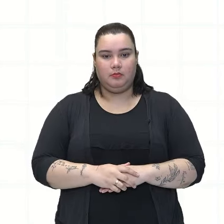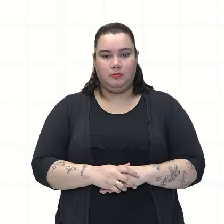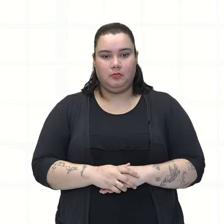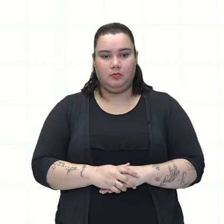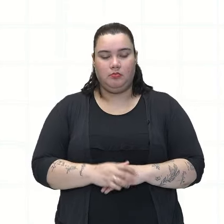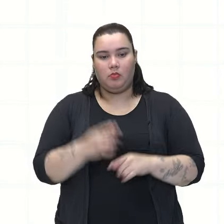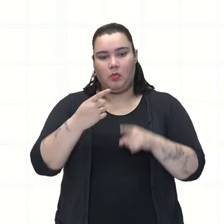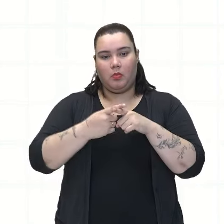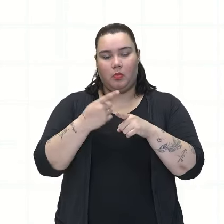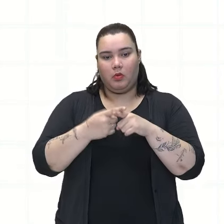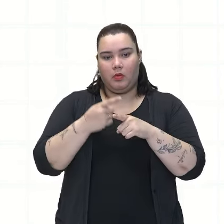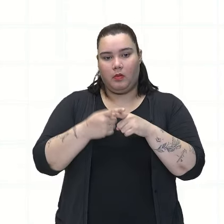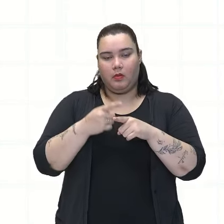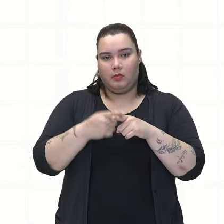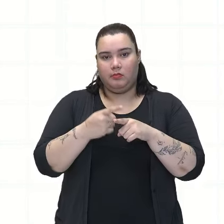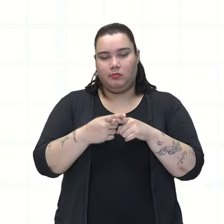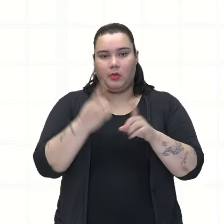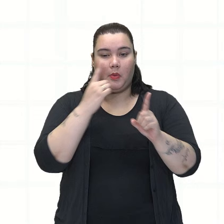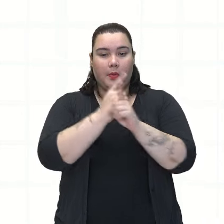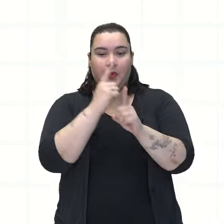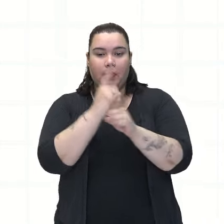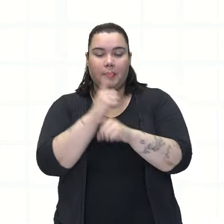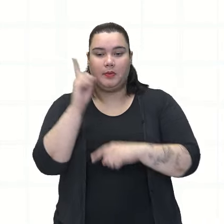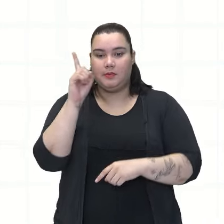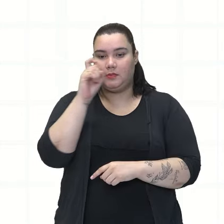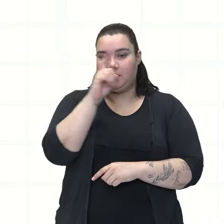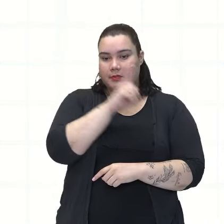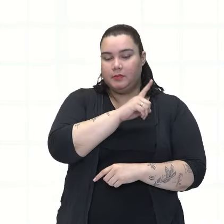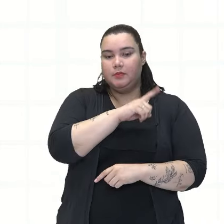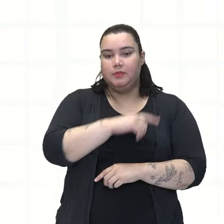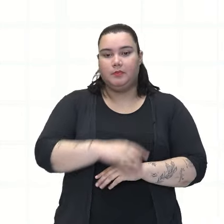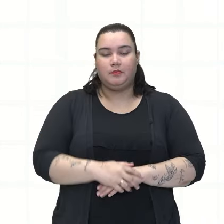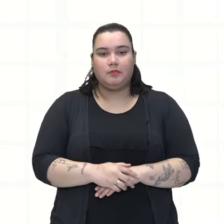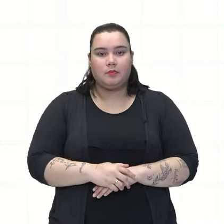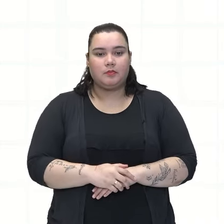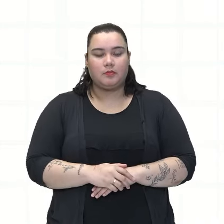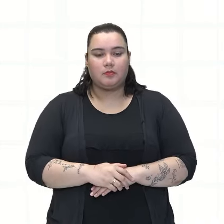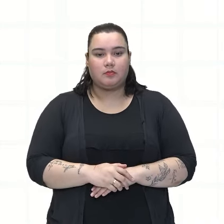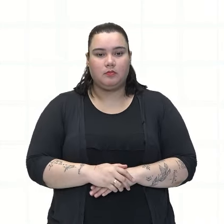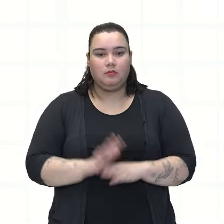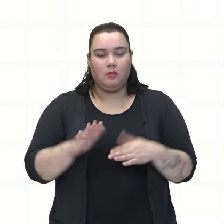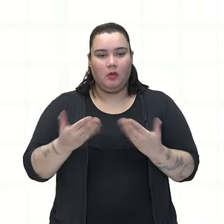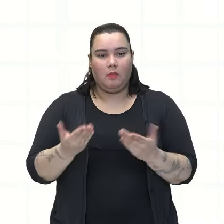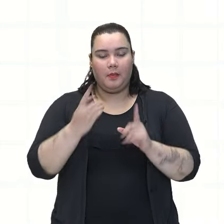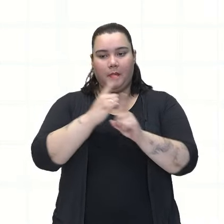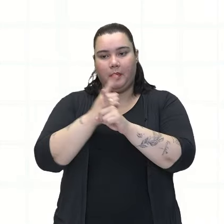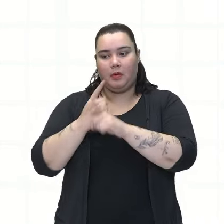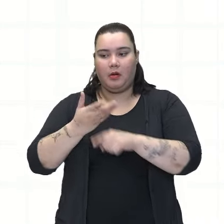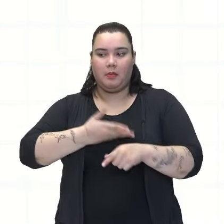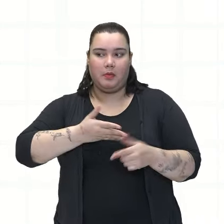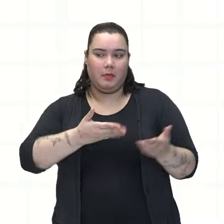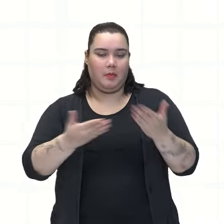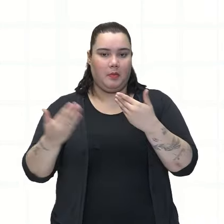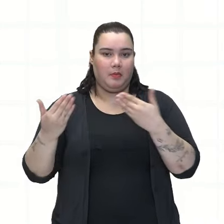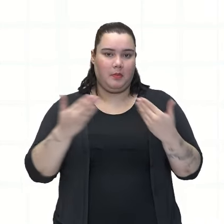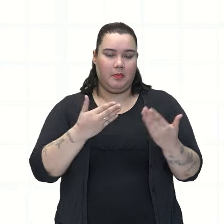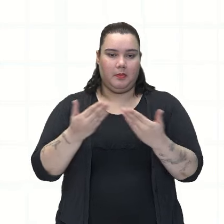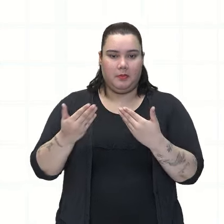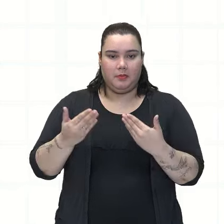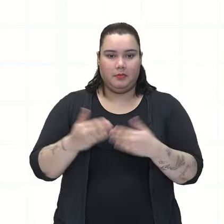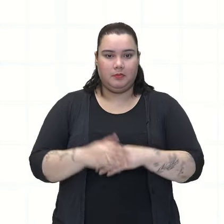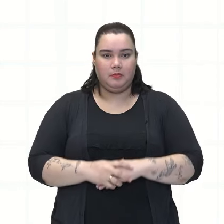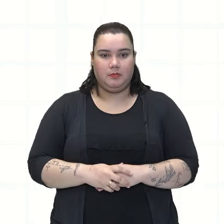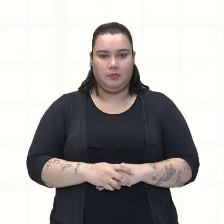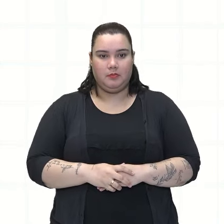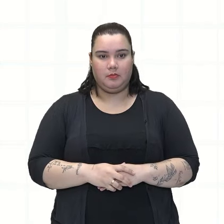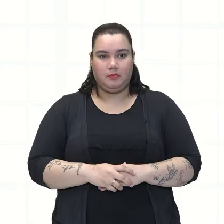nós não nos temos visto, né, por um tempinho. Então, eles vão passar um tempinho, né, conversando, brincando, né.